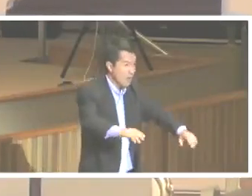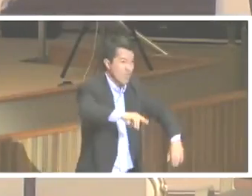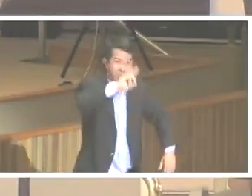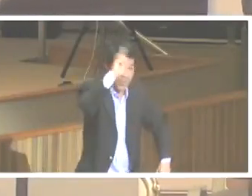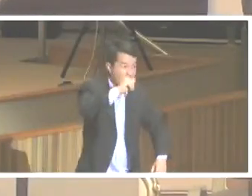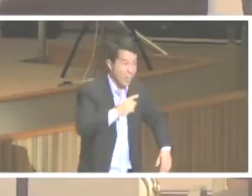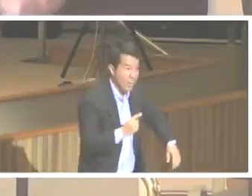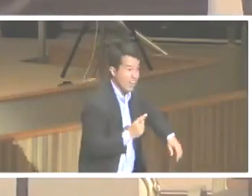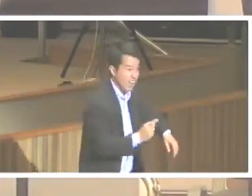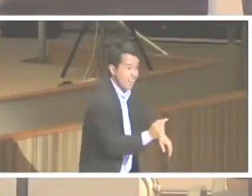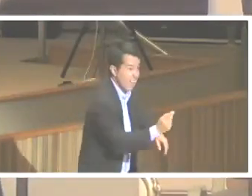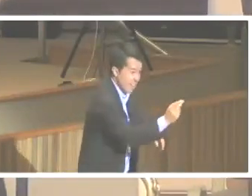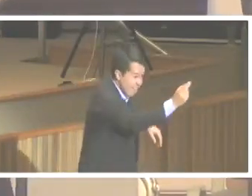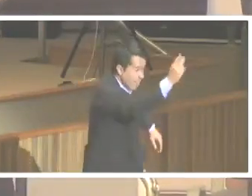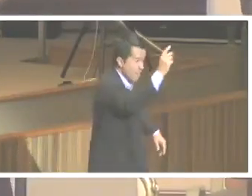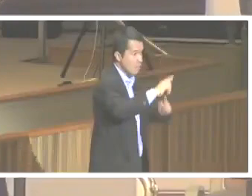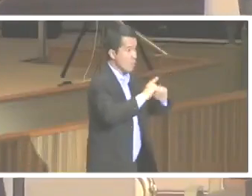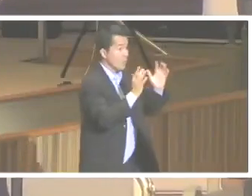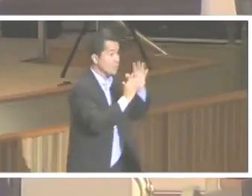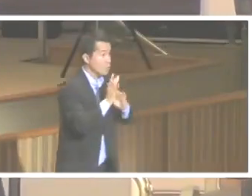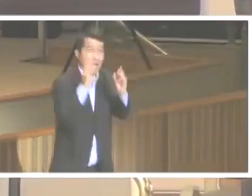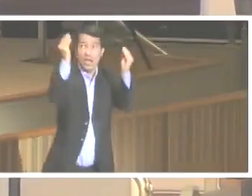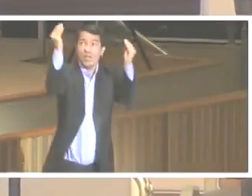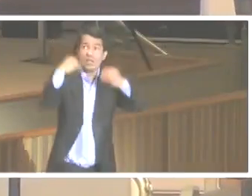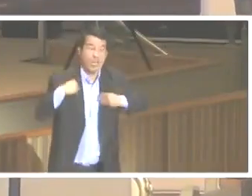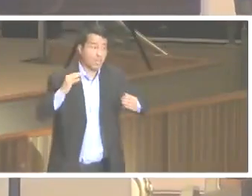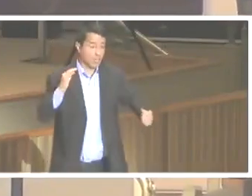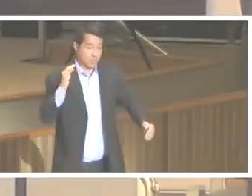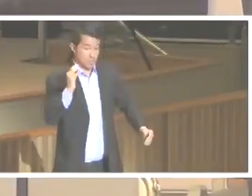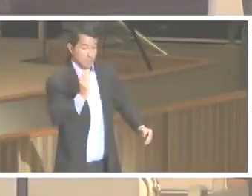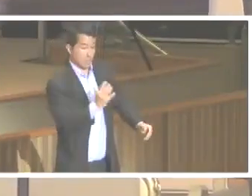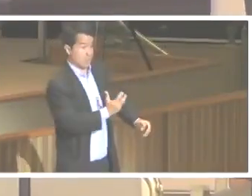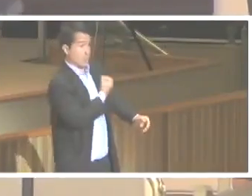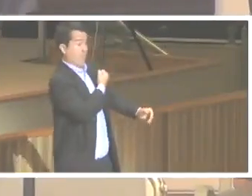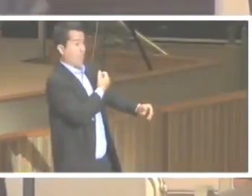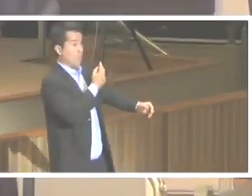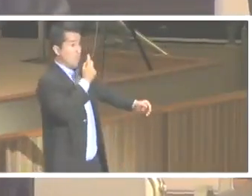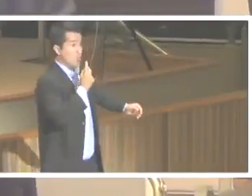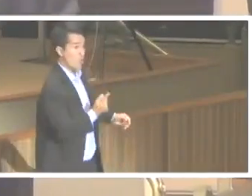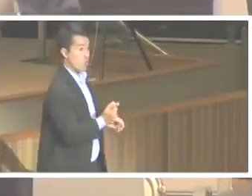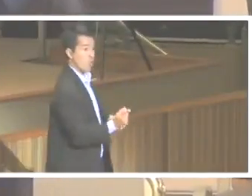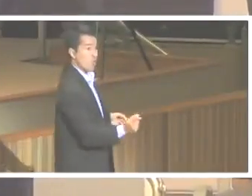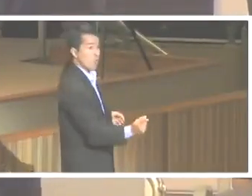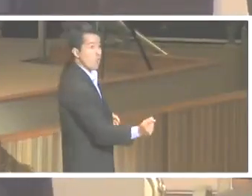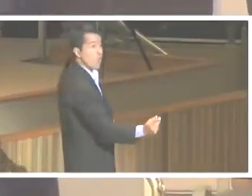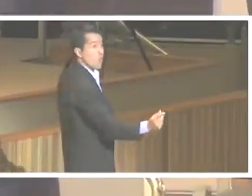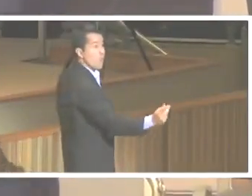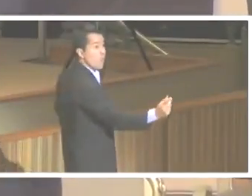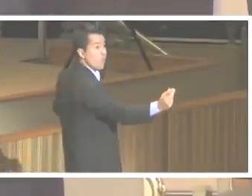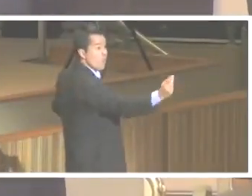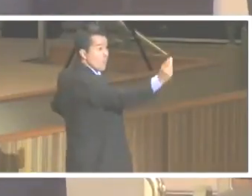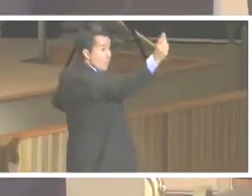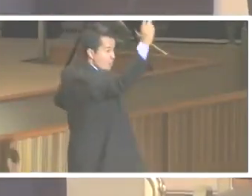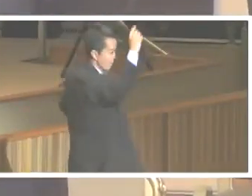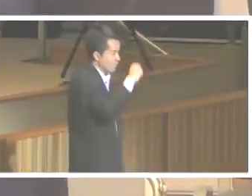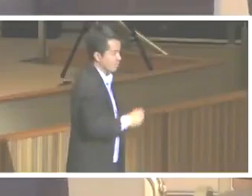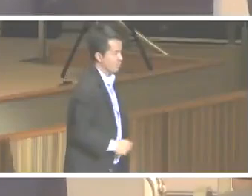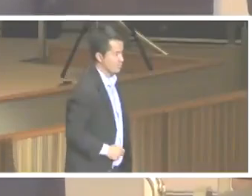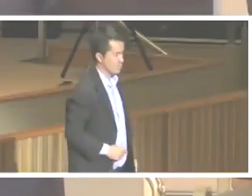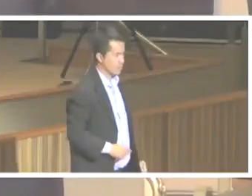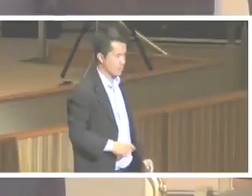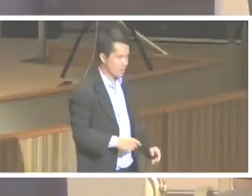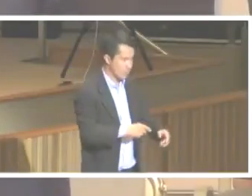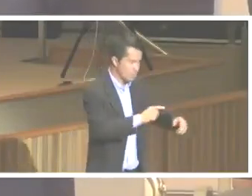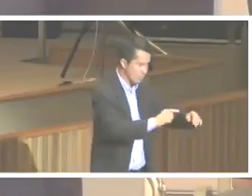mas jorge jesus morreu pra me dar uma salvação eterna qual é o tamanho do teu